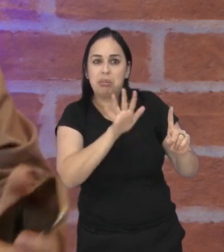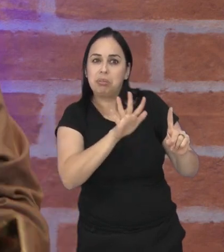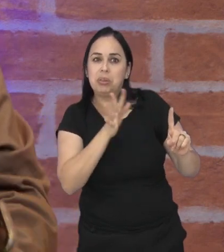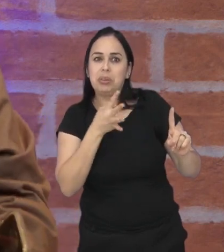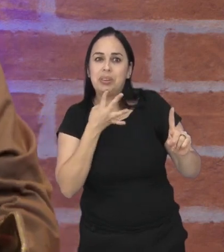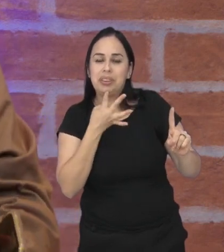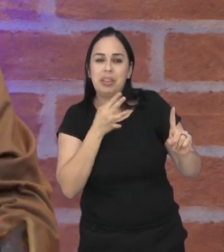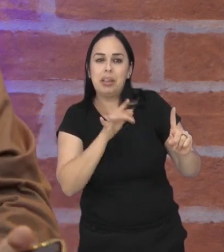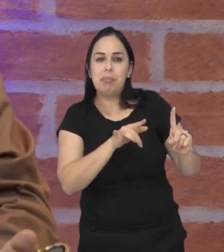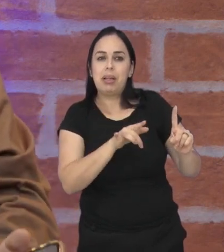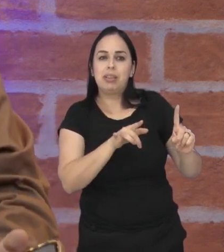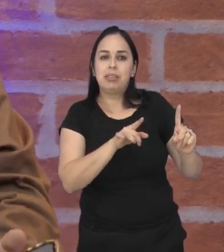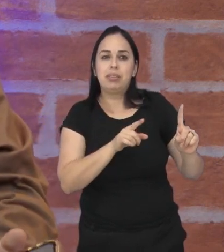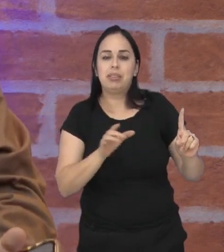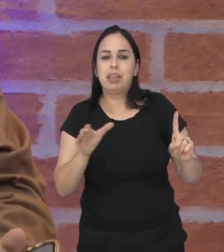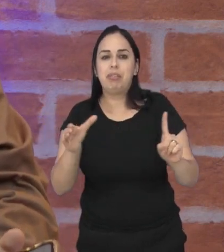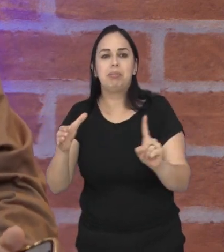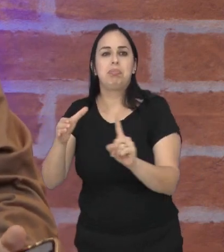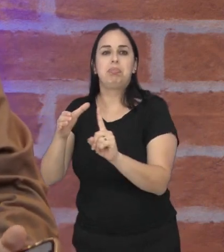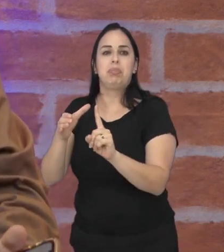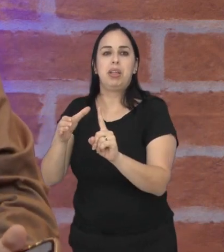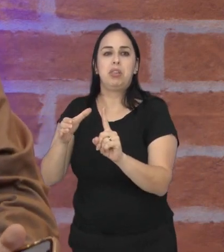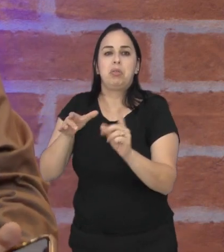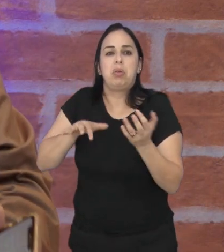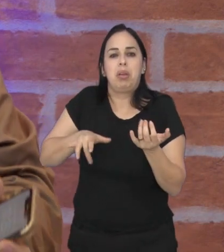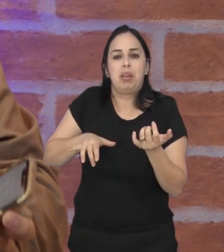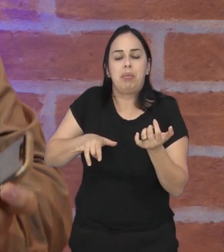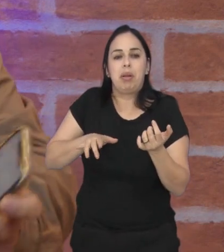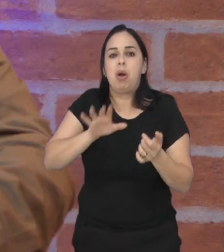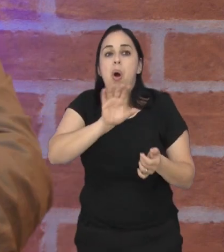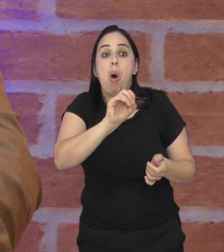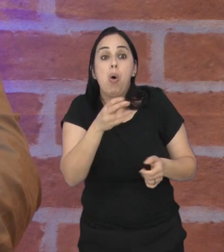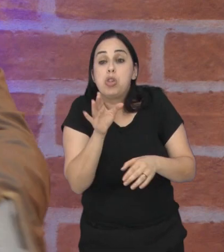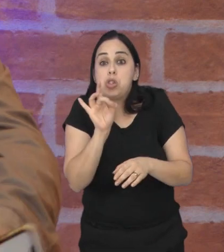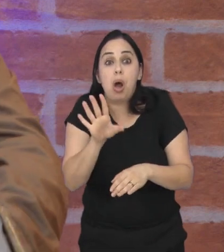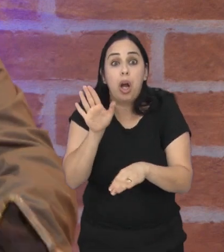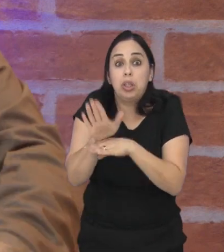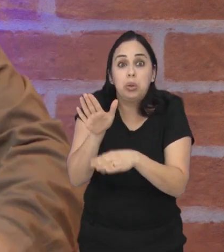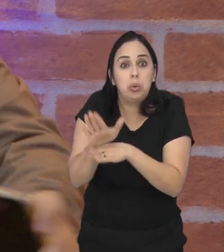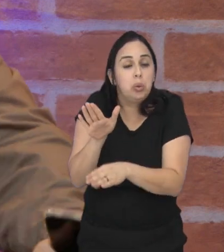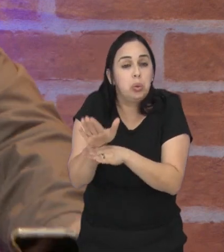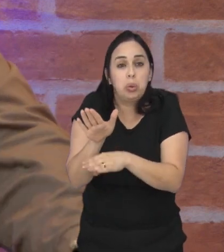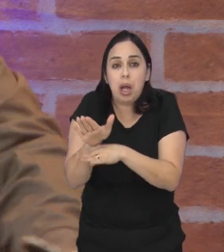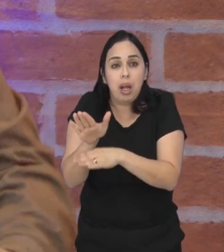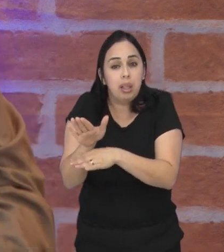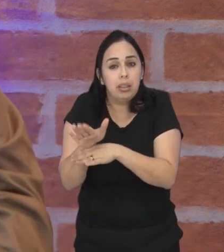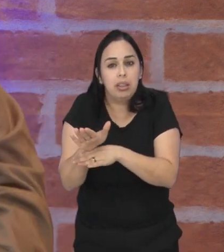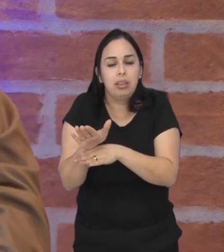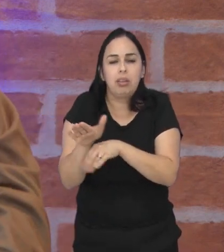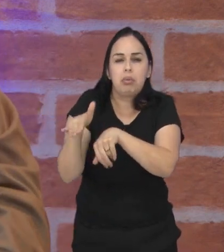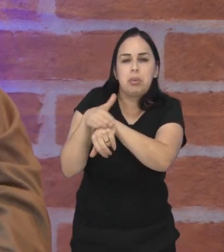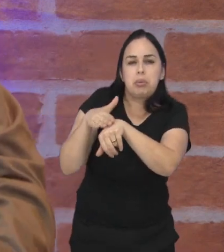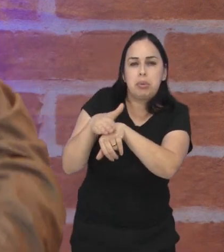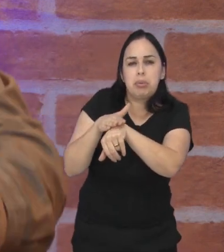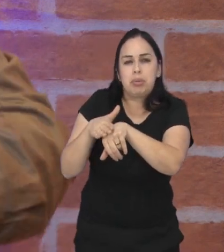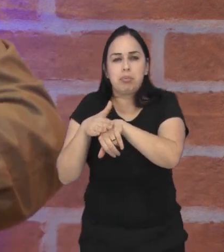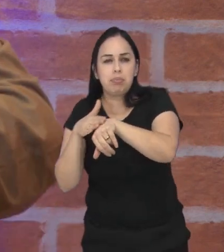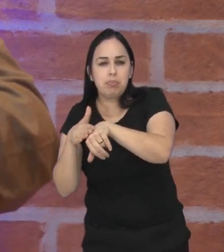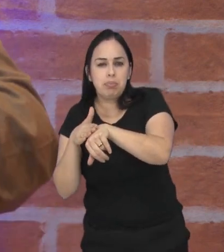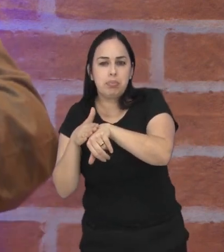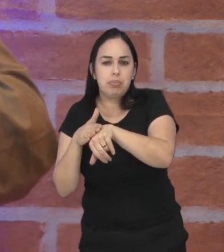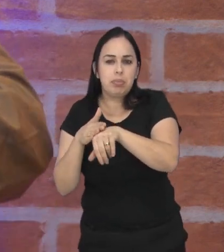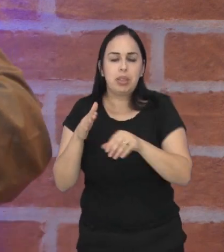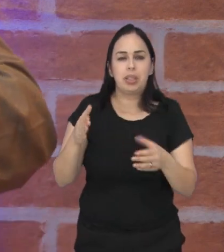música, mas assim, às vezes você não tava tocando, tava lá, por exemplo, enrolando um cabo que tava ali, mano, ajudando o cara, ou falando com o baixista, não, mano,